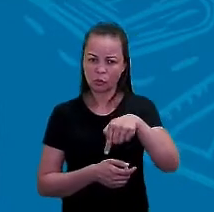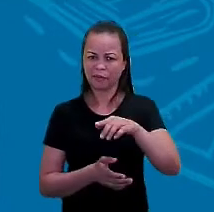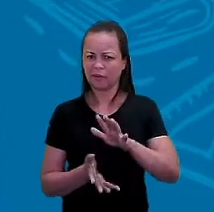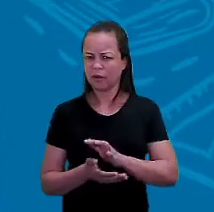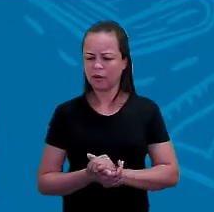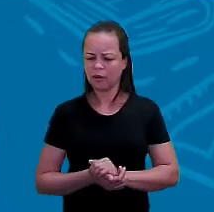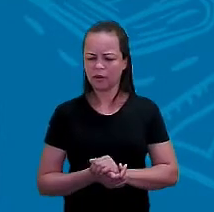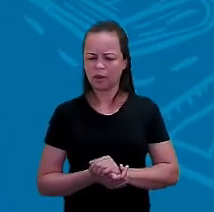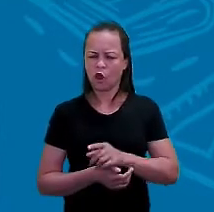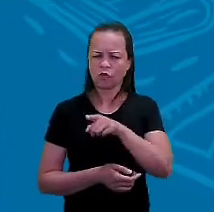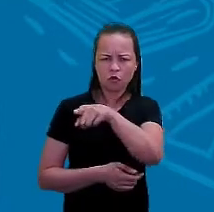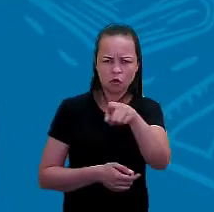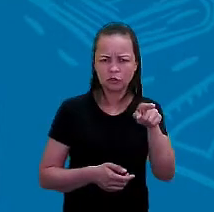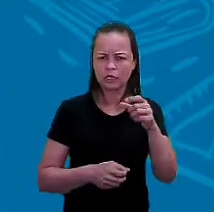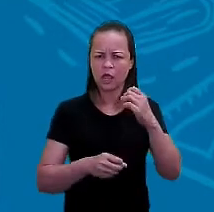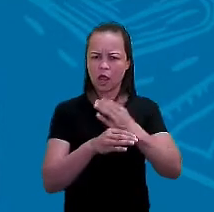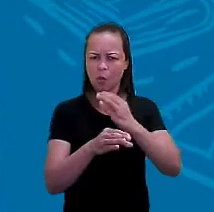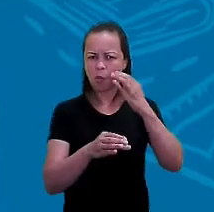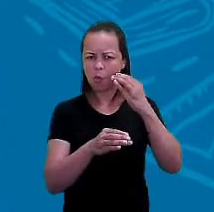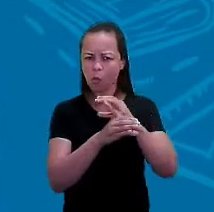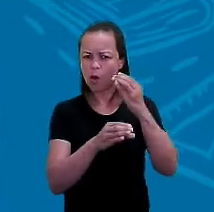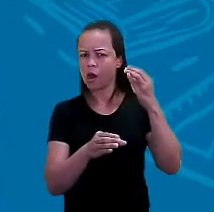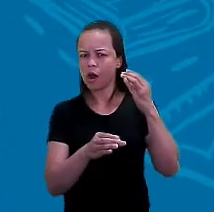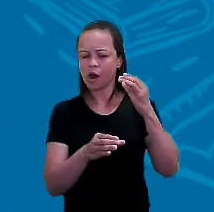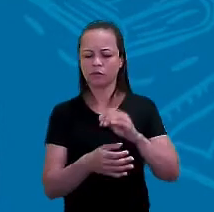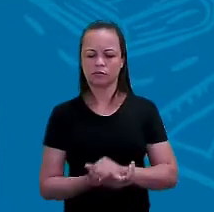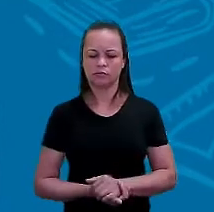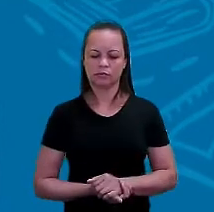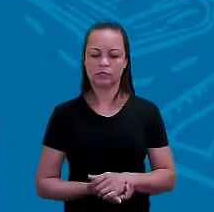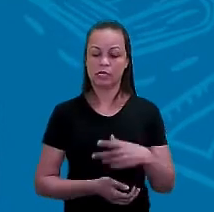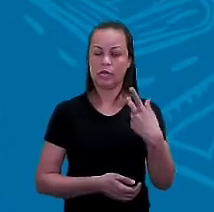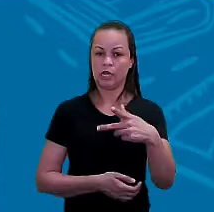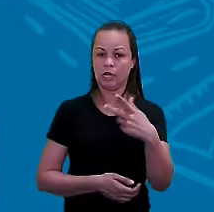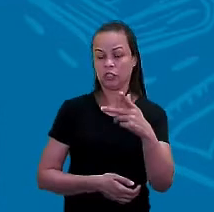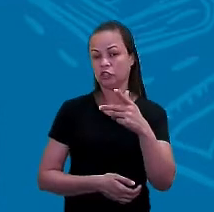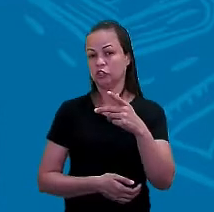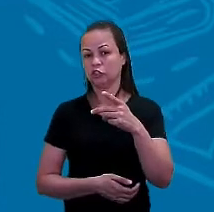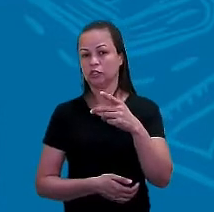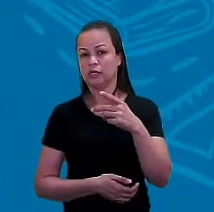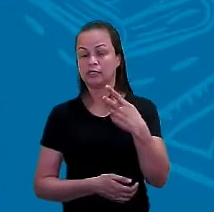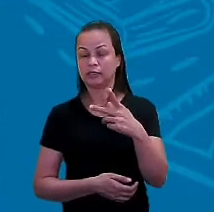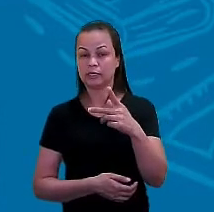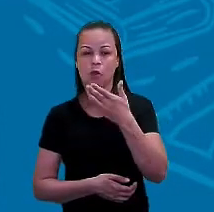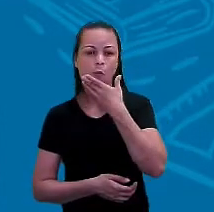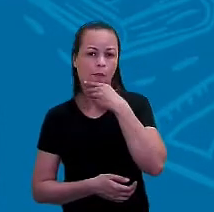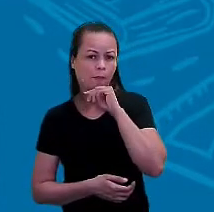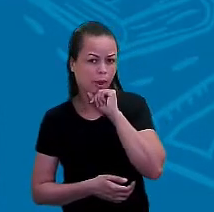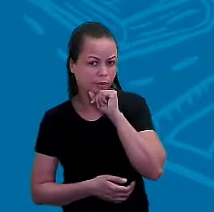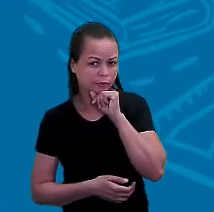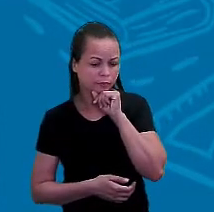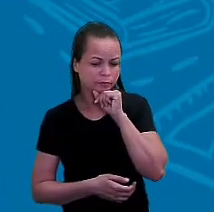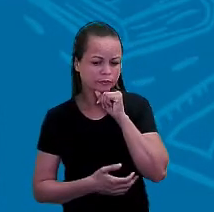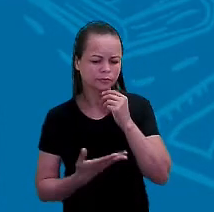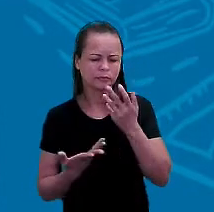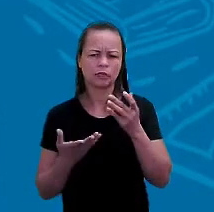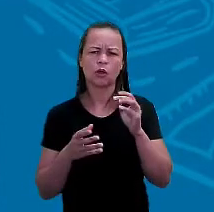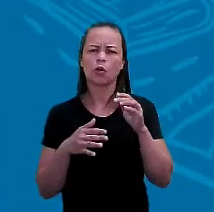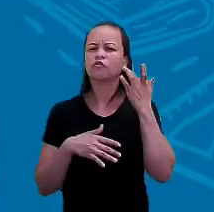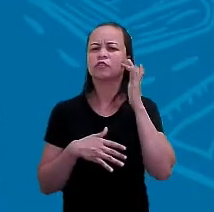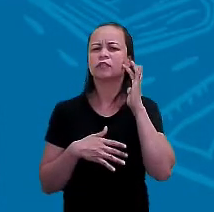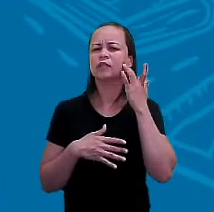Você é um engenheiro. Este é o seu pai. O que é que vocês acham? Your, you or